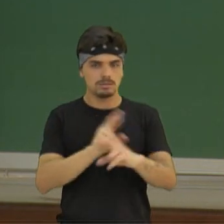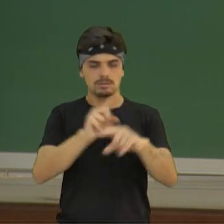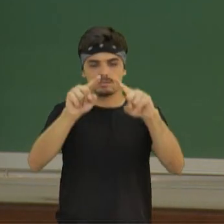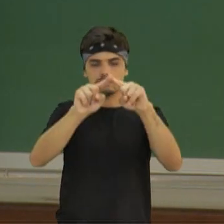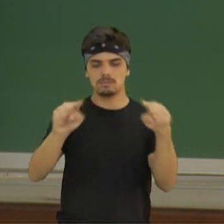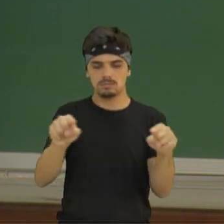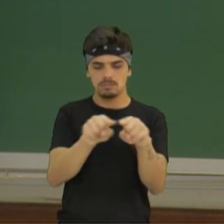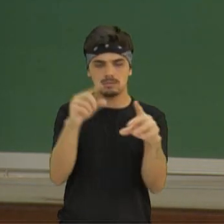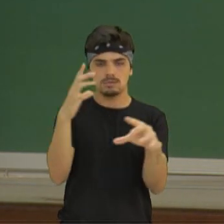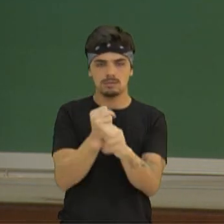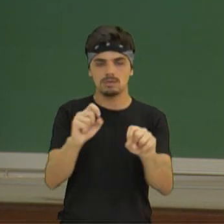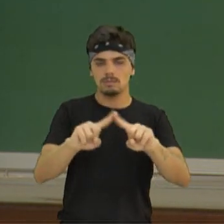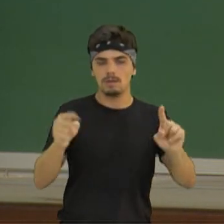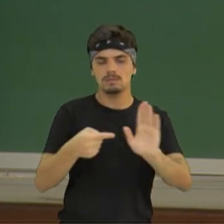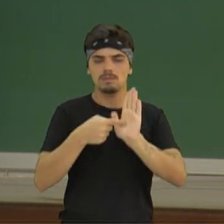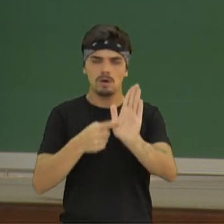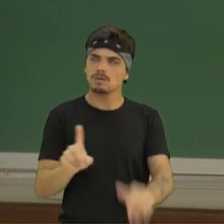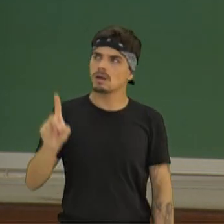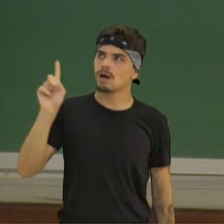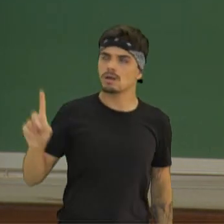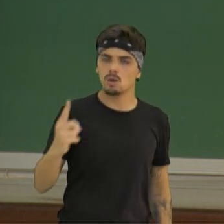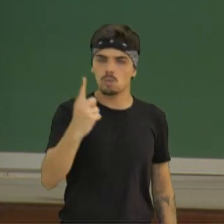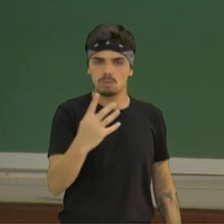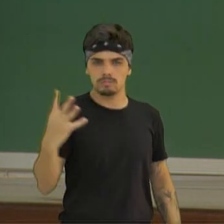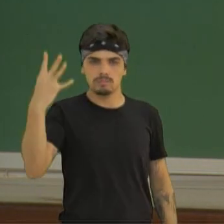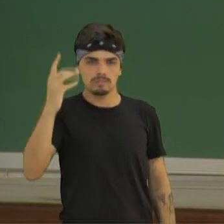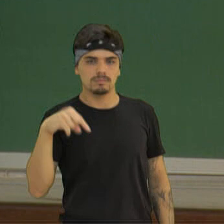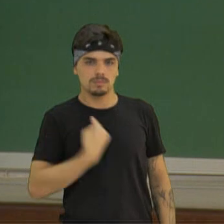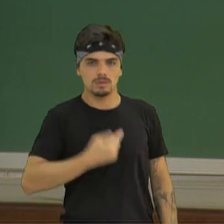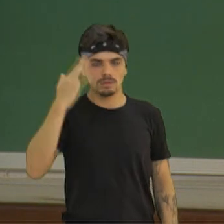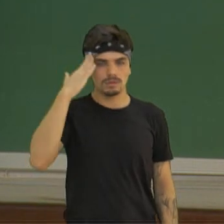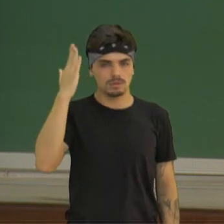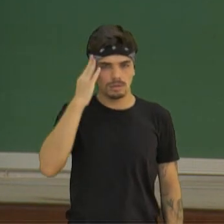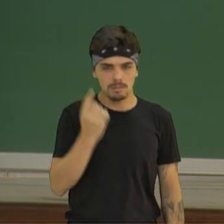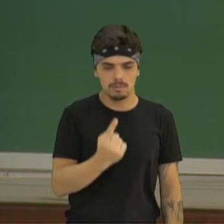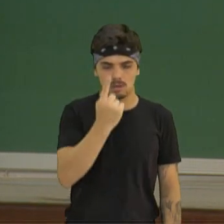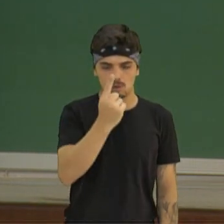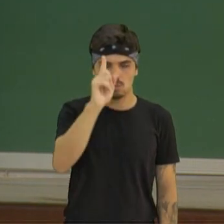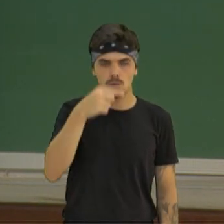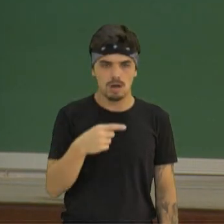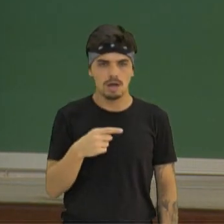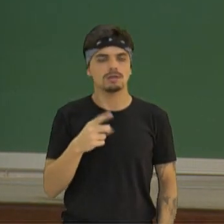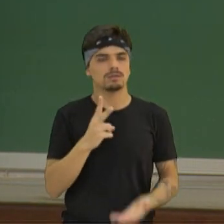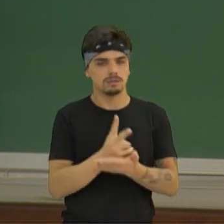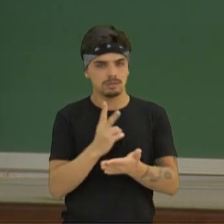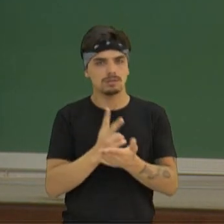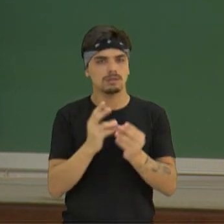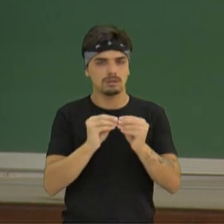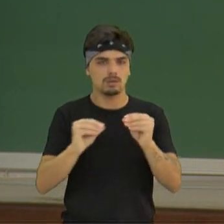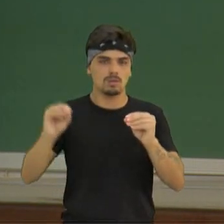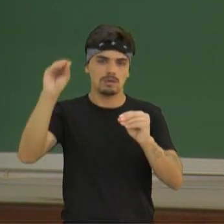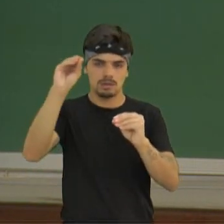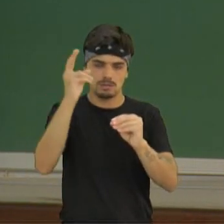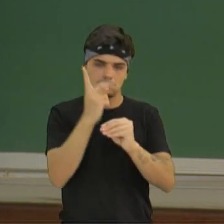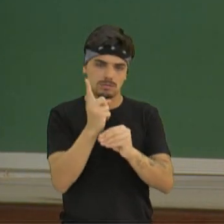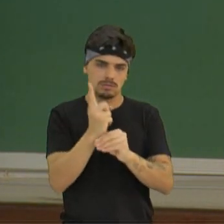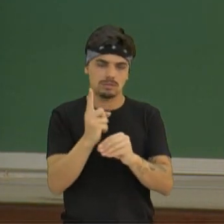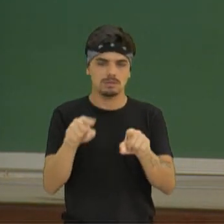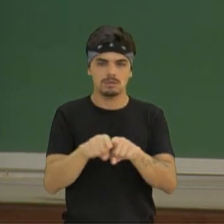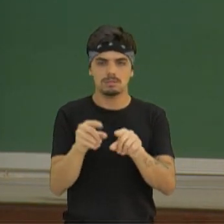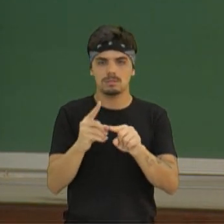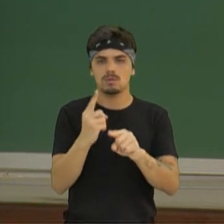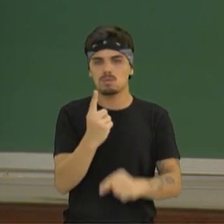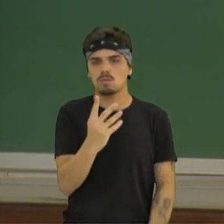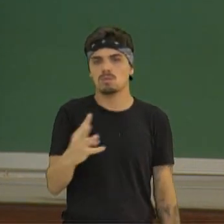Aqui ela está colocada como 1 ao quadrado, mas a gente sabe que 1 é uma constante, né, na hora de elevar ao quadrado. 1 elevado